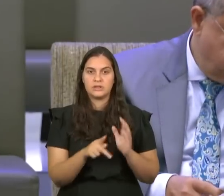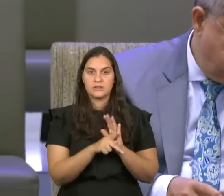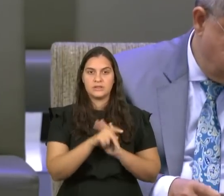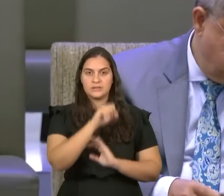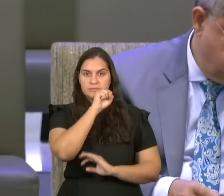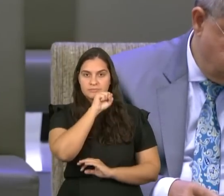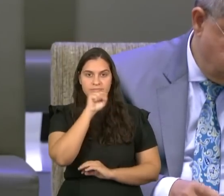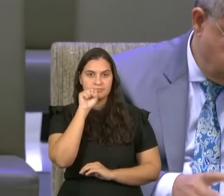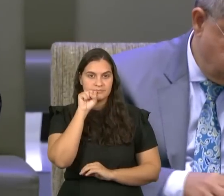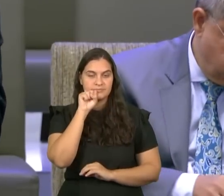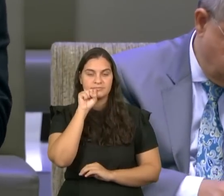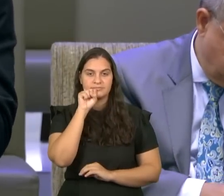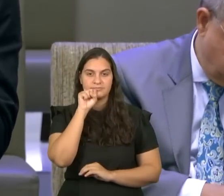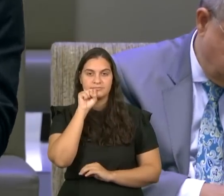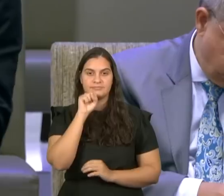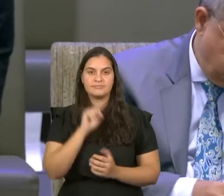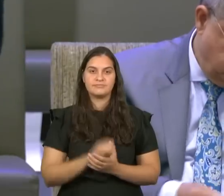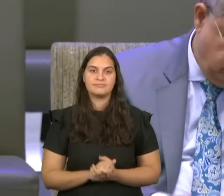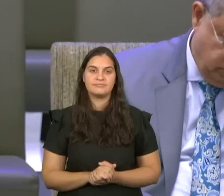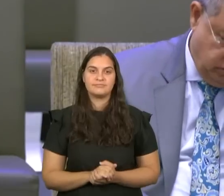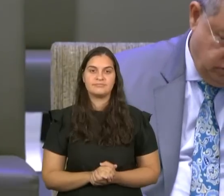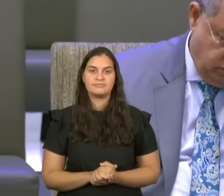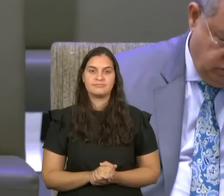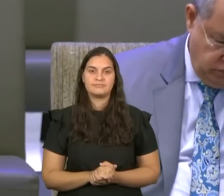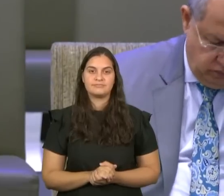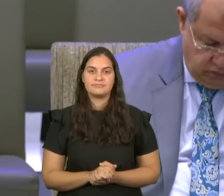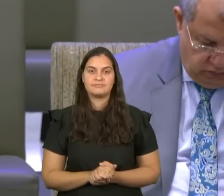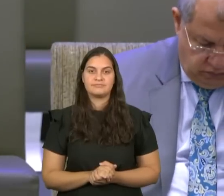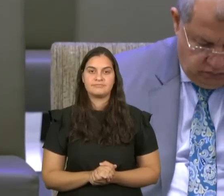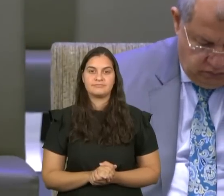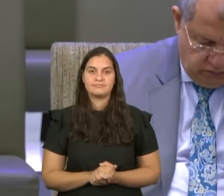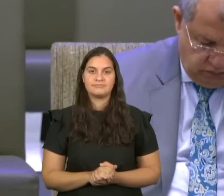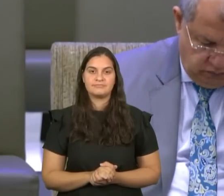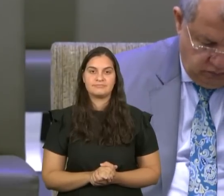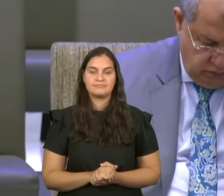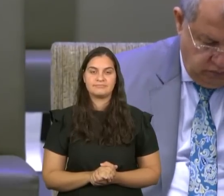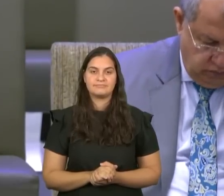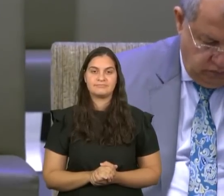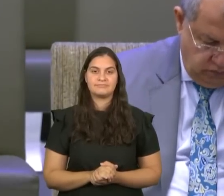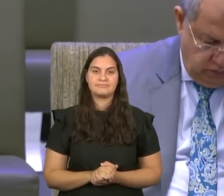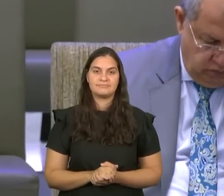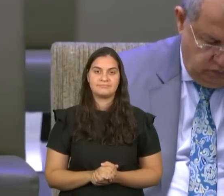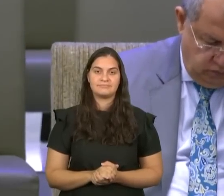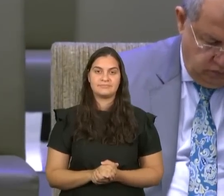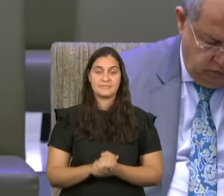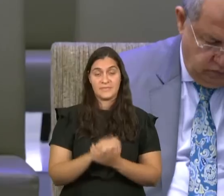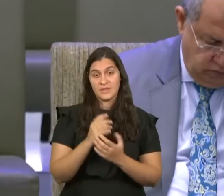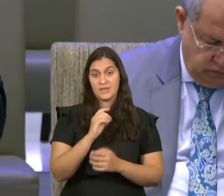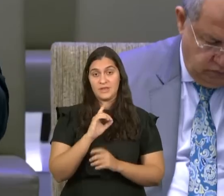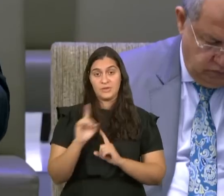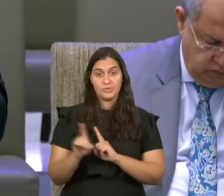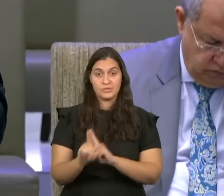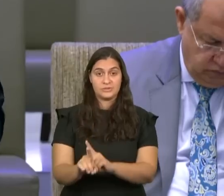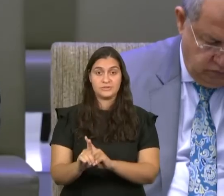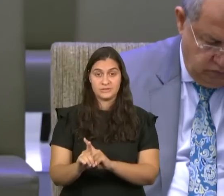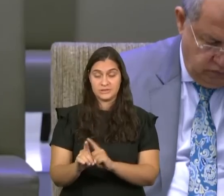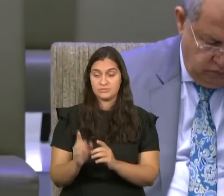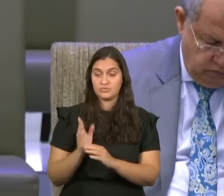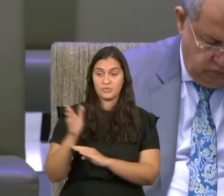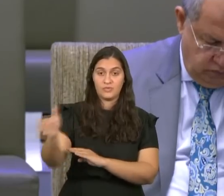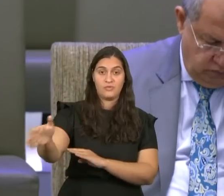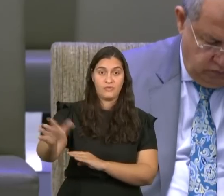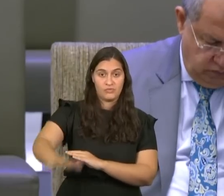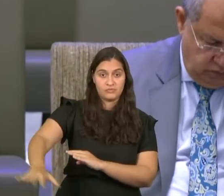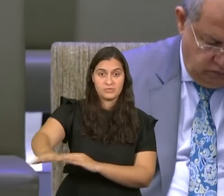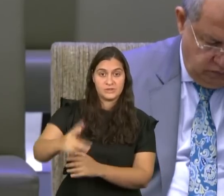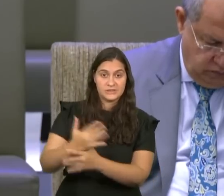de sicar neste ínter e seus discípulos haviam se dirigidos se dirigindo ao povoado para comprar